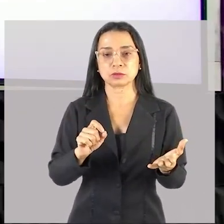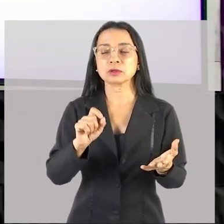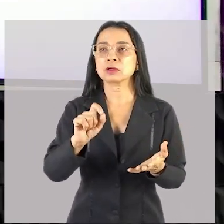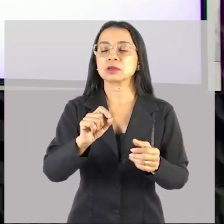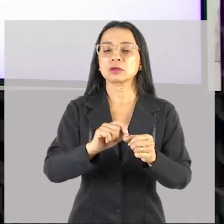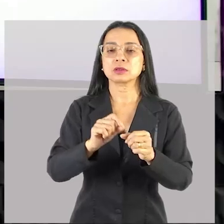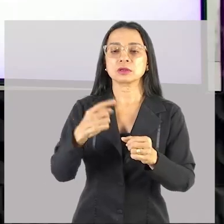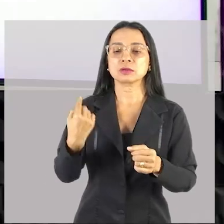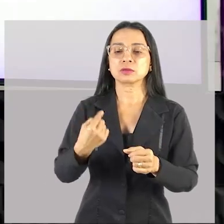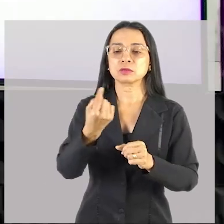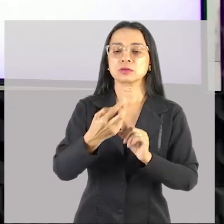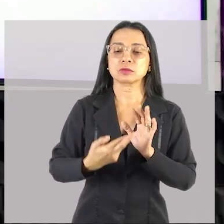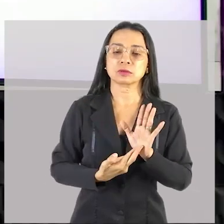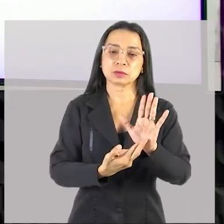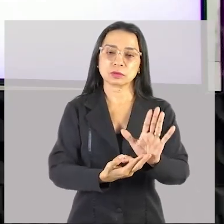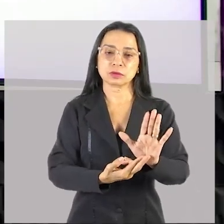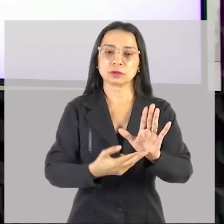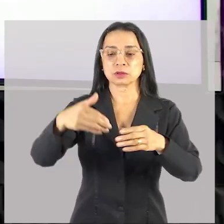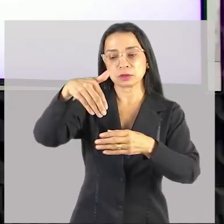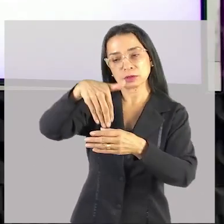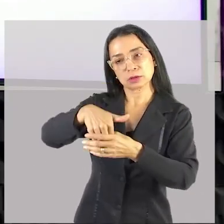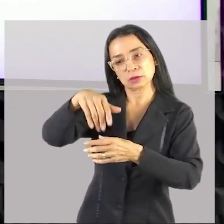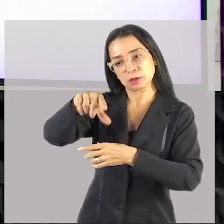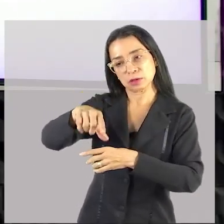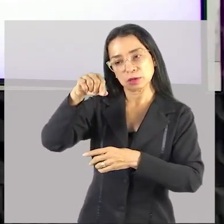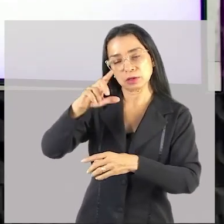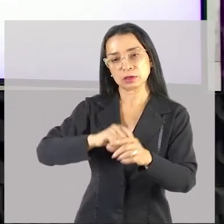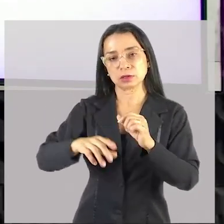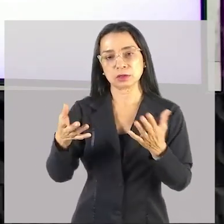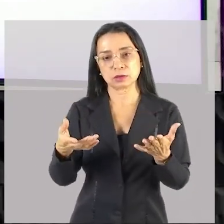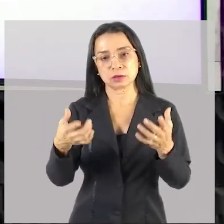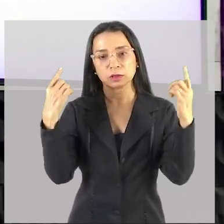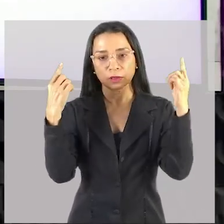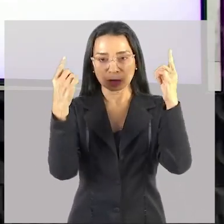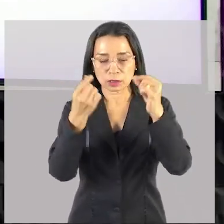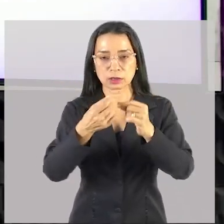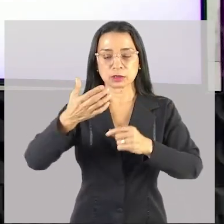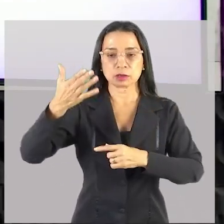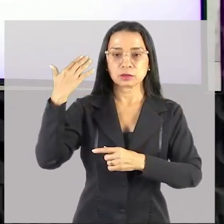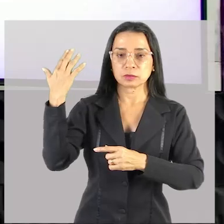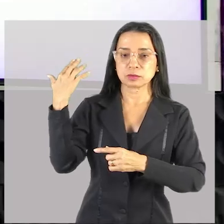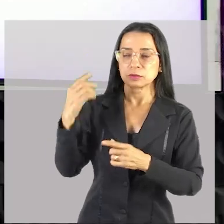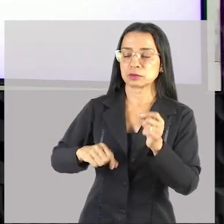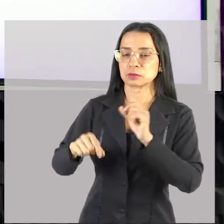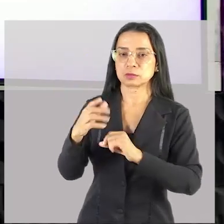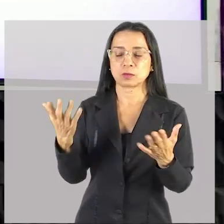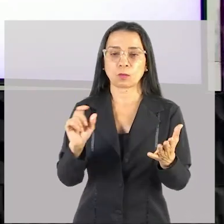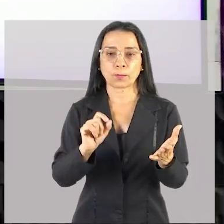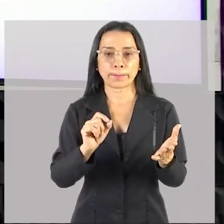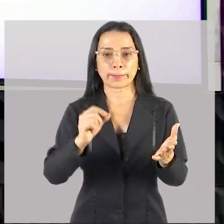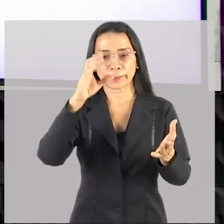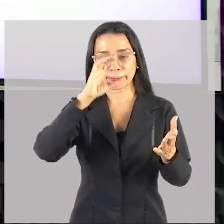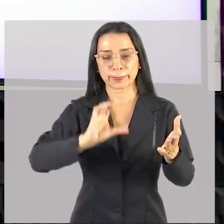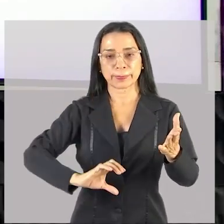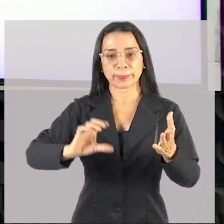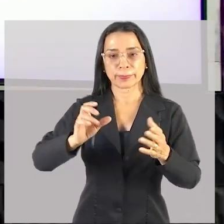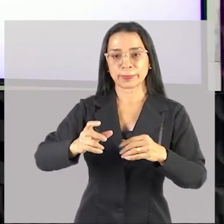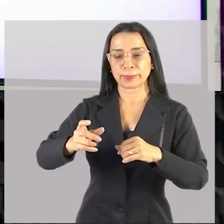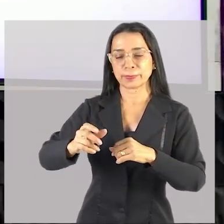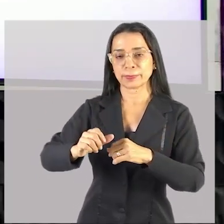nossos representantes eleitos. Né? Então, na Grécia, era uma democracia direta, onde os cidadãos, né, em